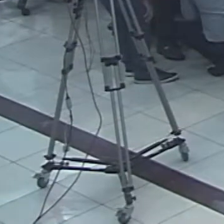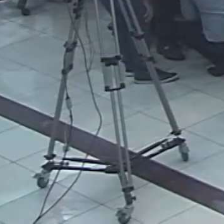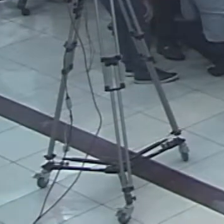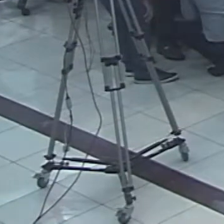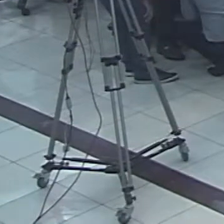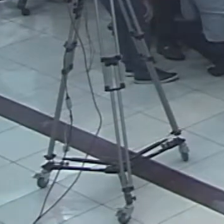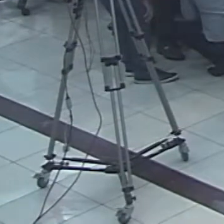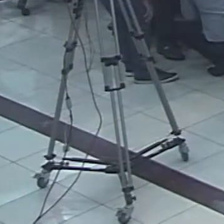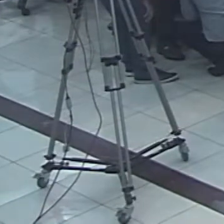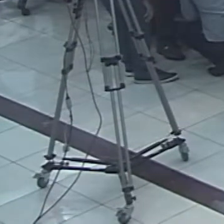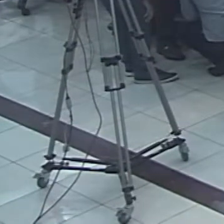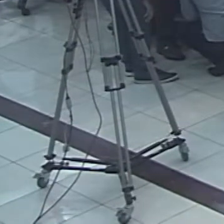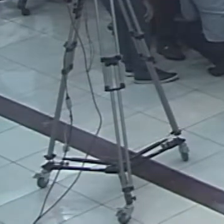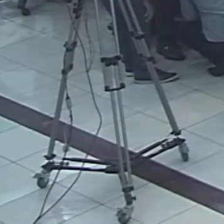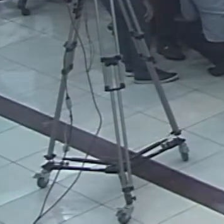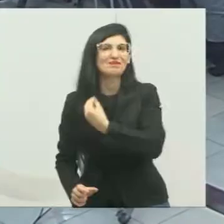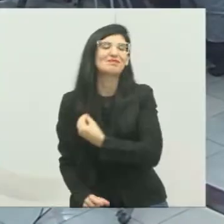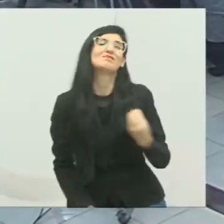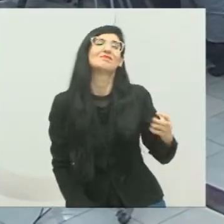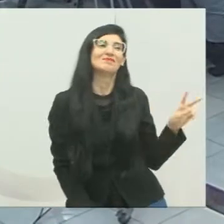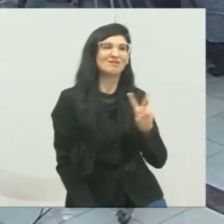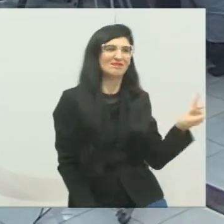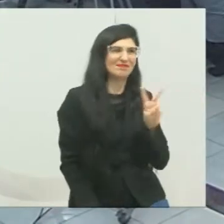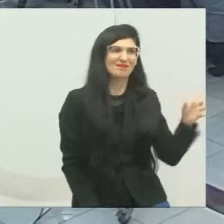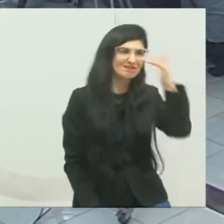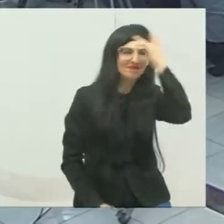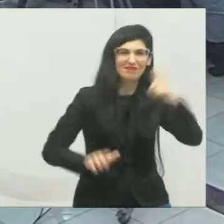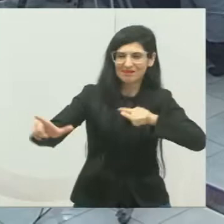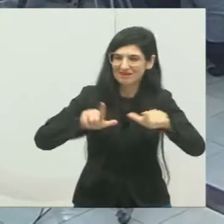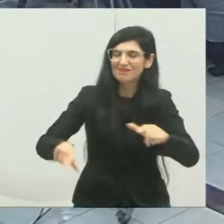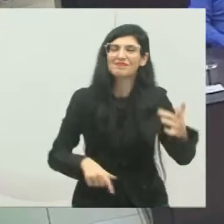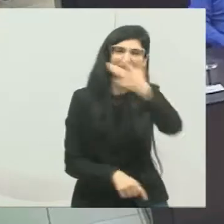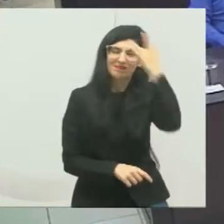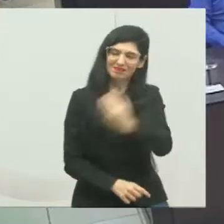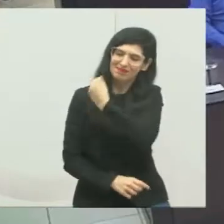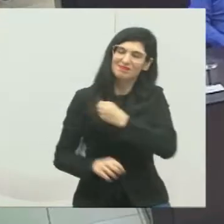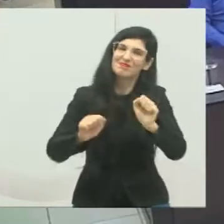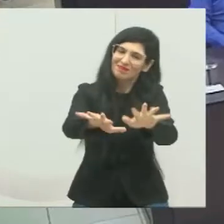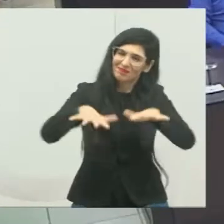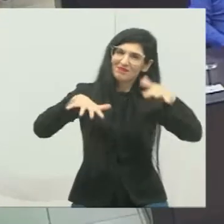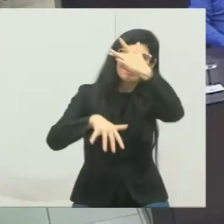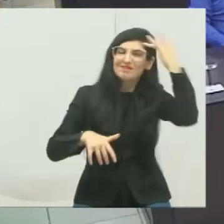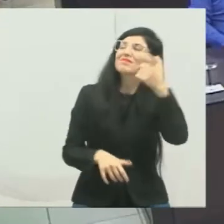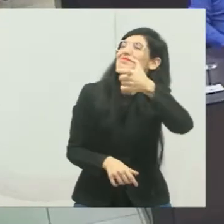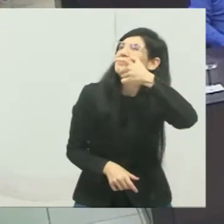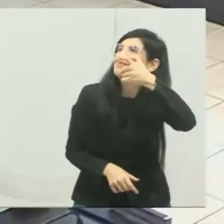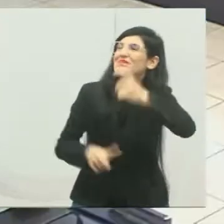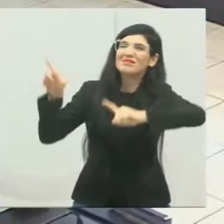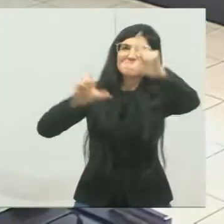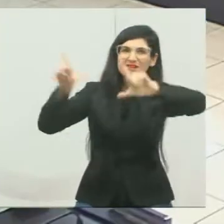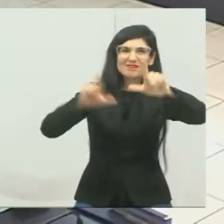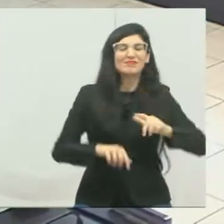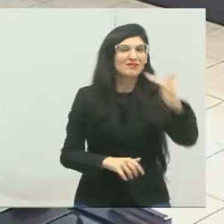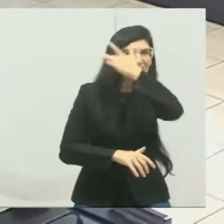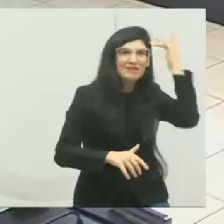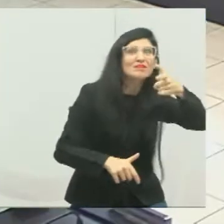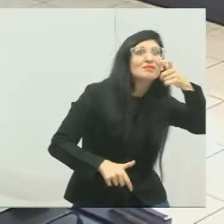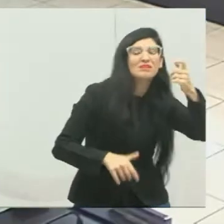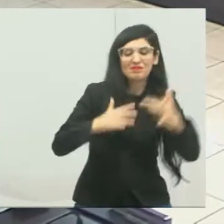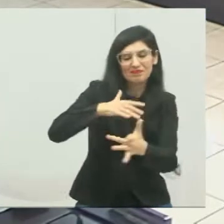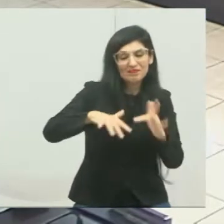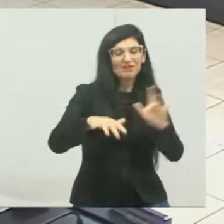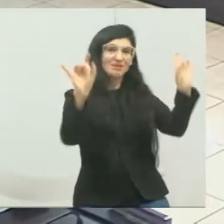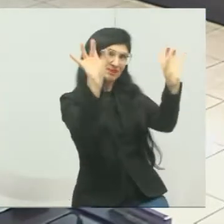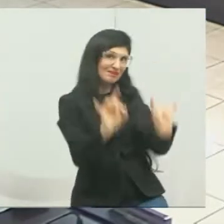Senhores membros da mesa, senhores vereadores, senhores servidores, público presente, senhores telespectadores, senhores internautas, em